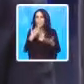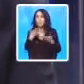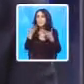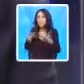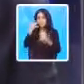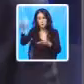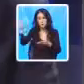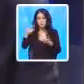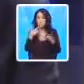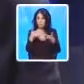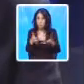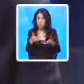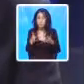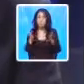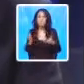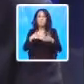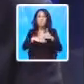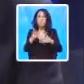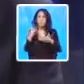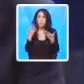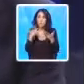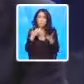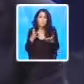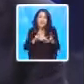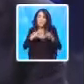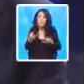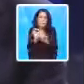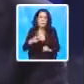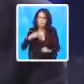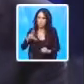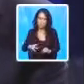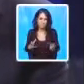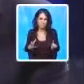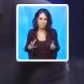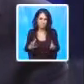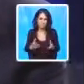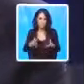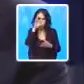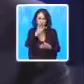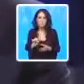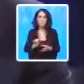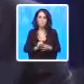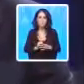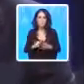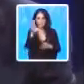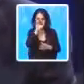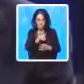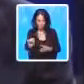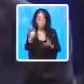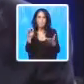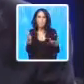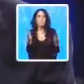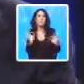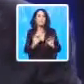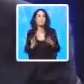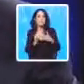de ajuda externa que foi feito porque não havia alternativa em Portugal. O Estado e o Governo, chefiado